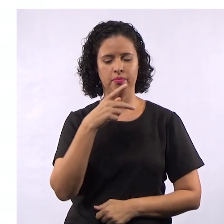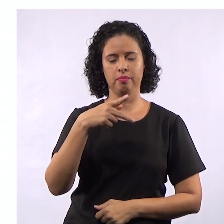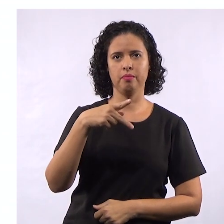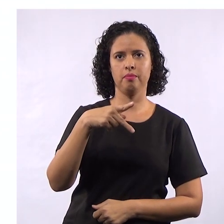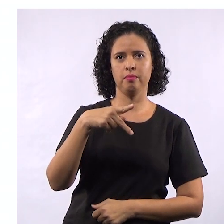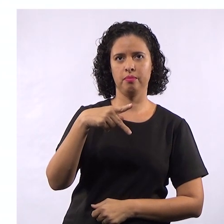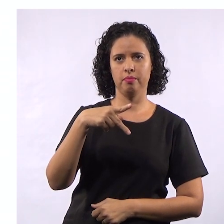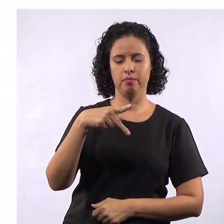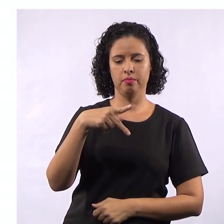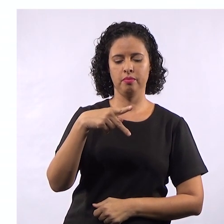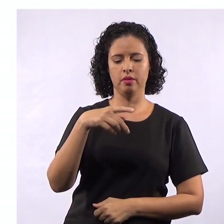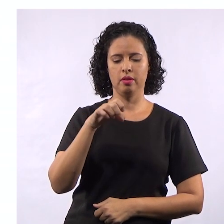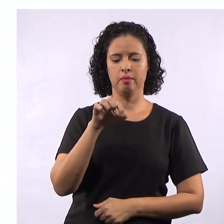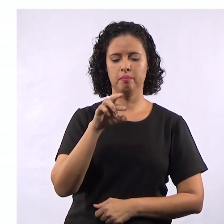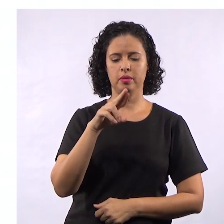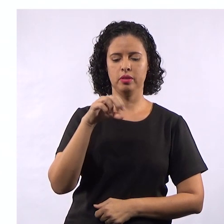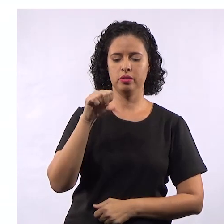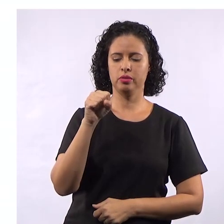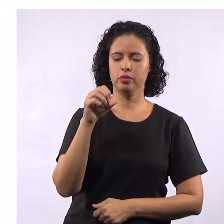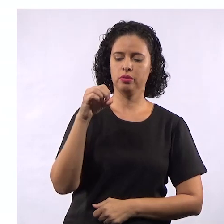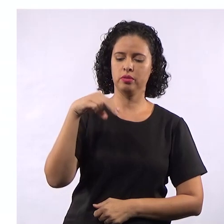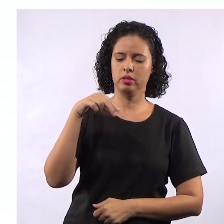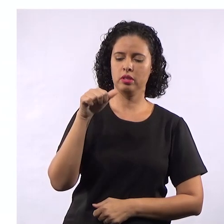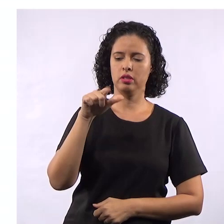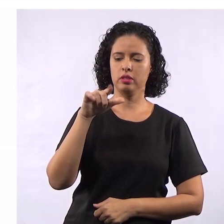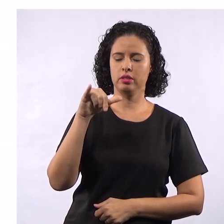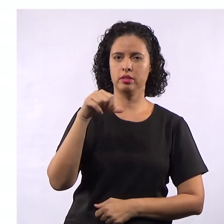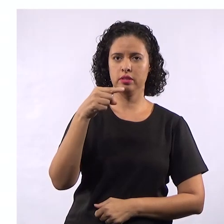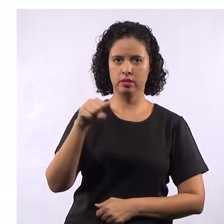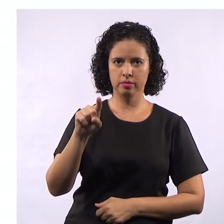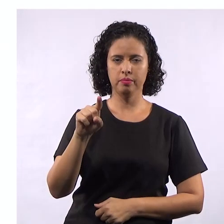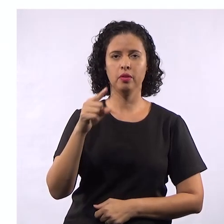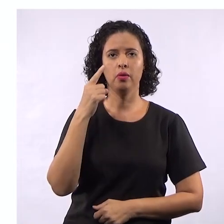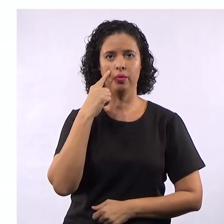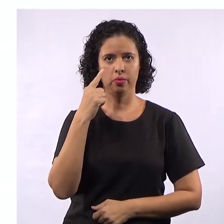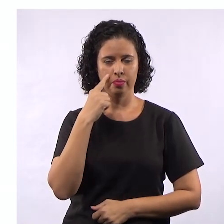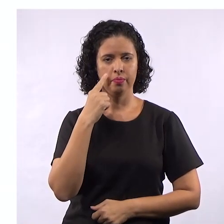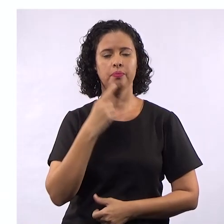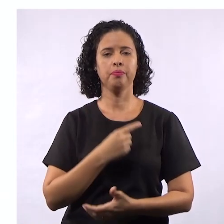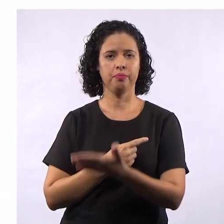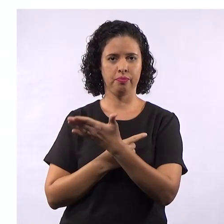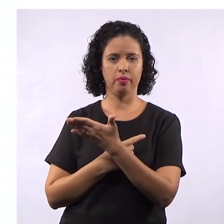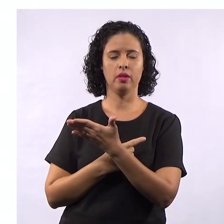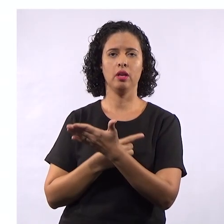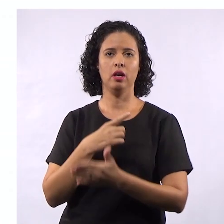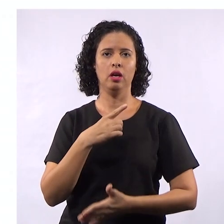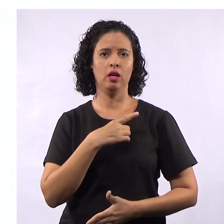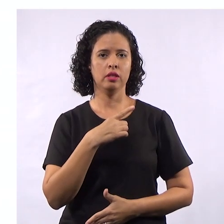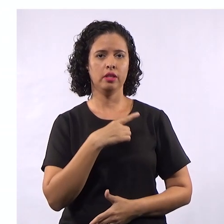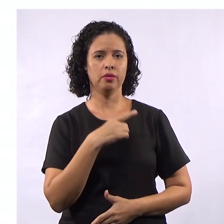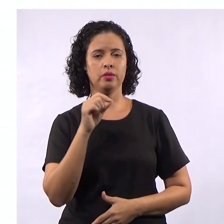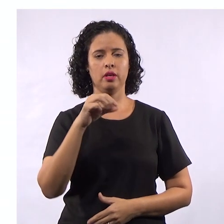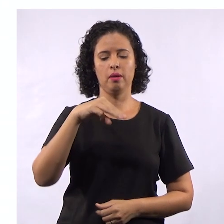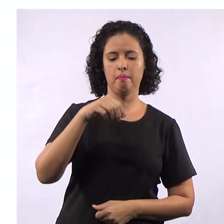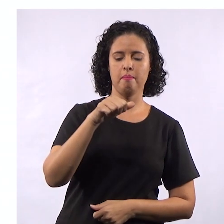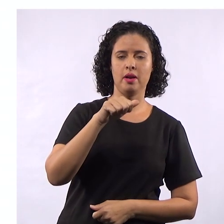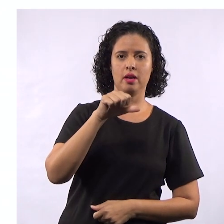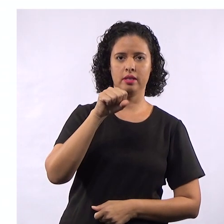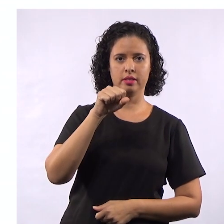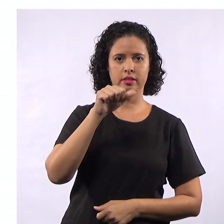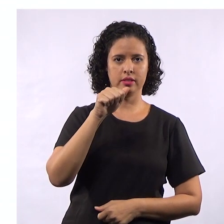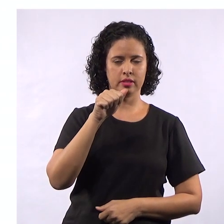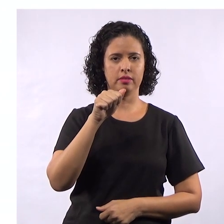barriga da mãe e respirar, ela passa a ter direito de sucessão ali, né? Ela foi herdeira dos pais, né? Então, a partir do momento que ela foi herdeira